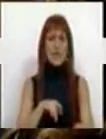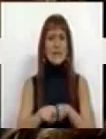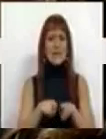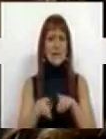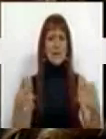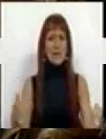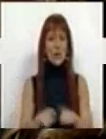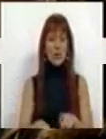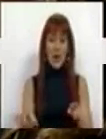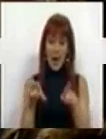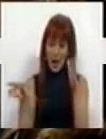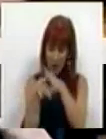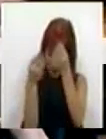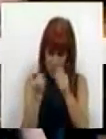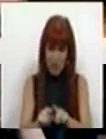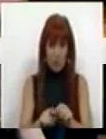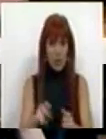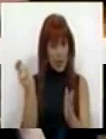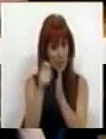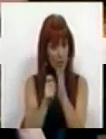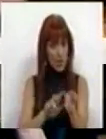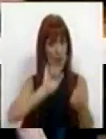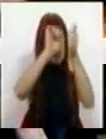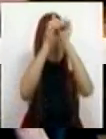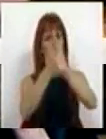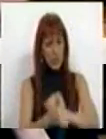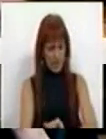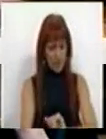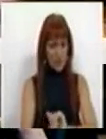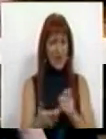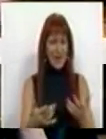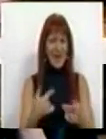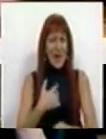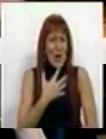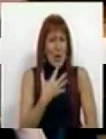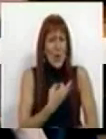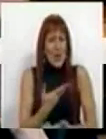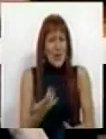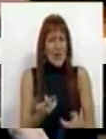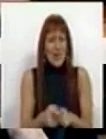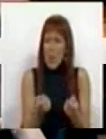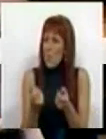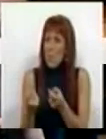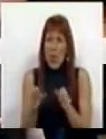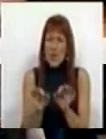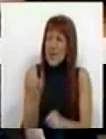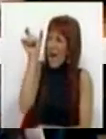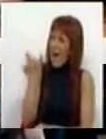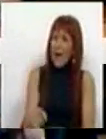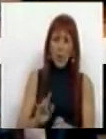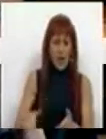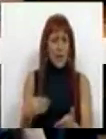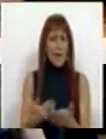político a legislação é o registo da mudança e creio que tampouco como eu